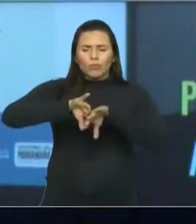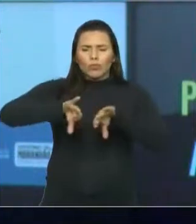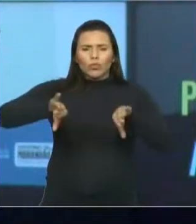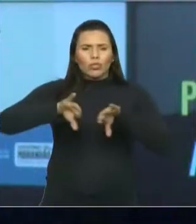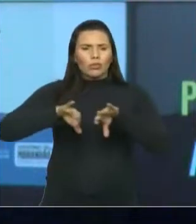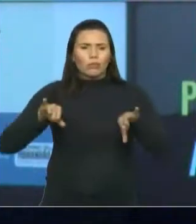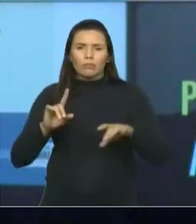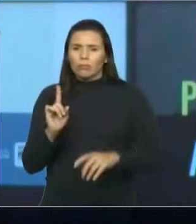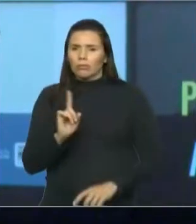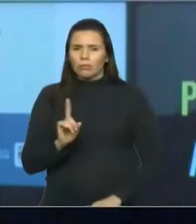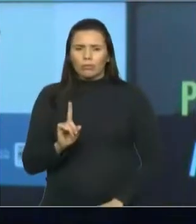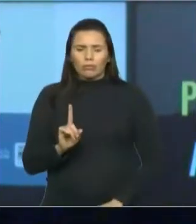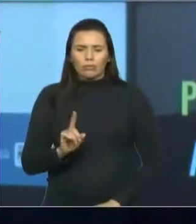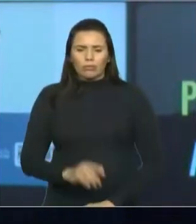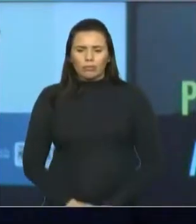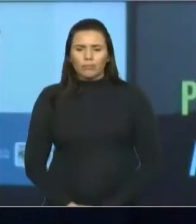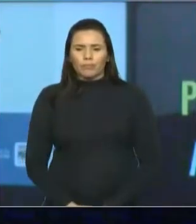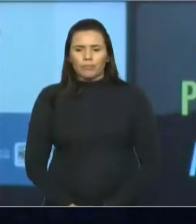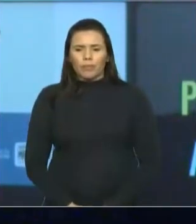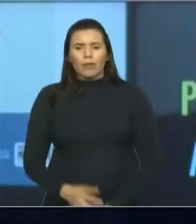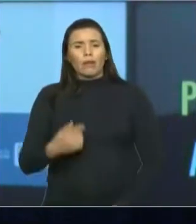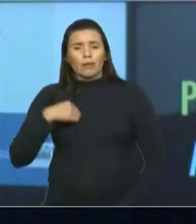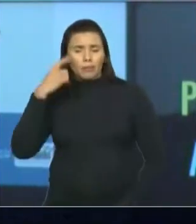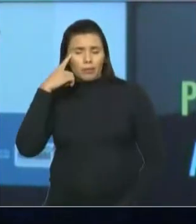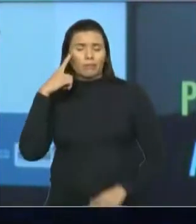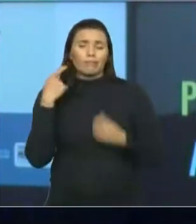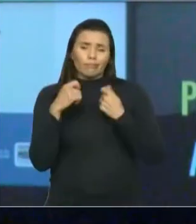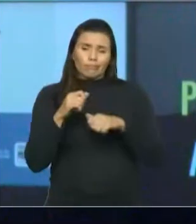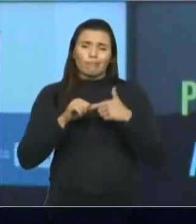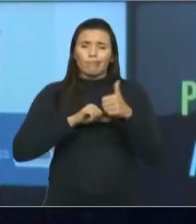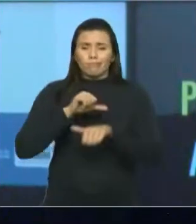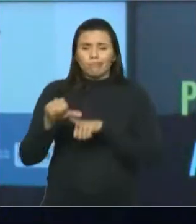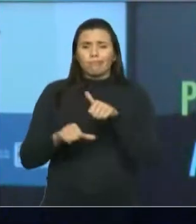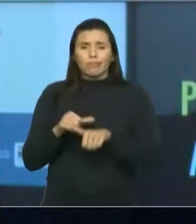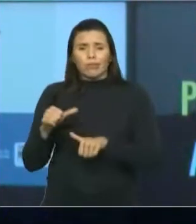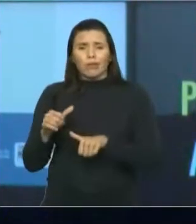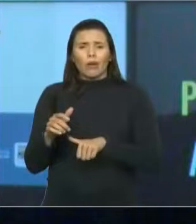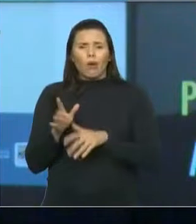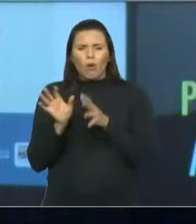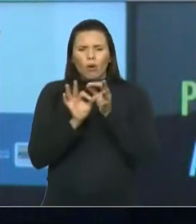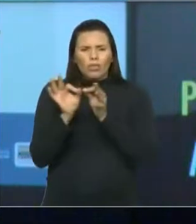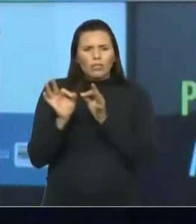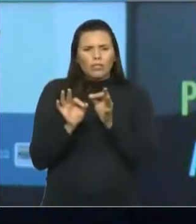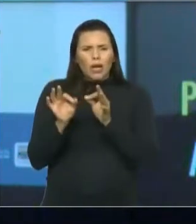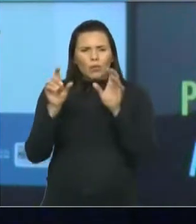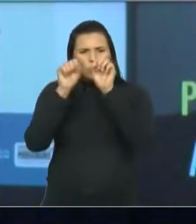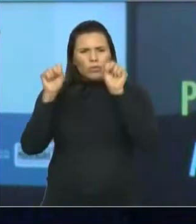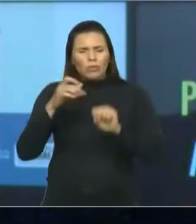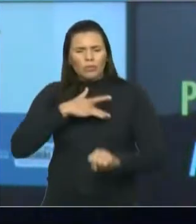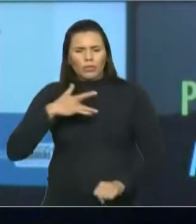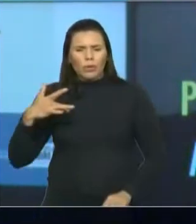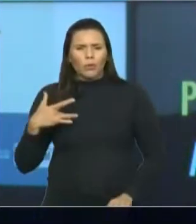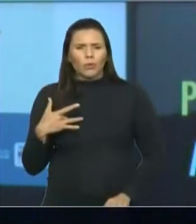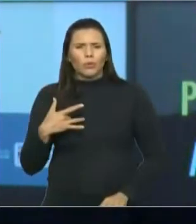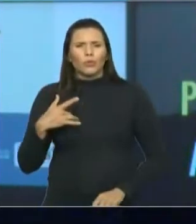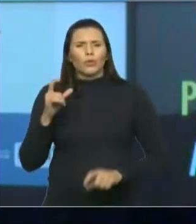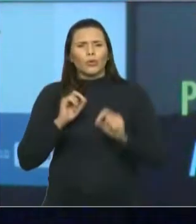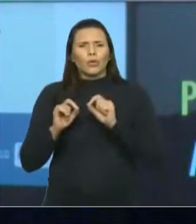atenção à saúde, a gente vai tentar mudar isso, tentar organizar uma rede que acontece sem